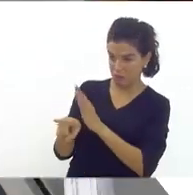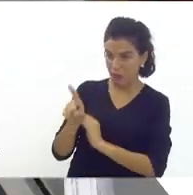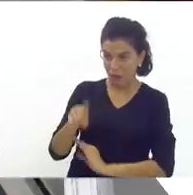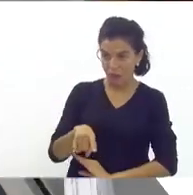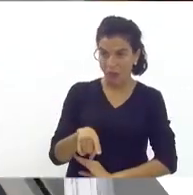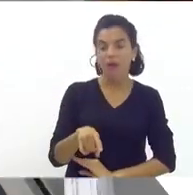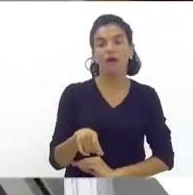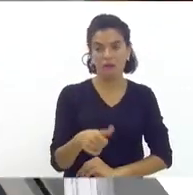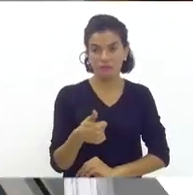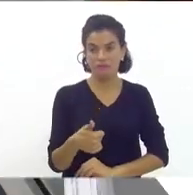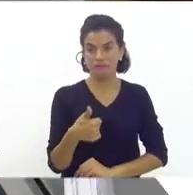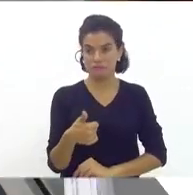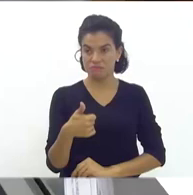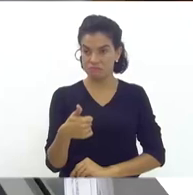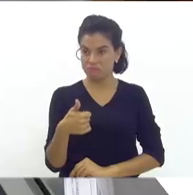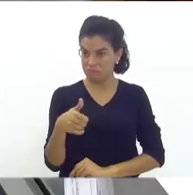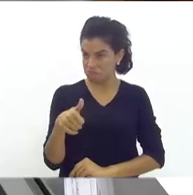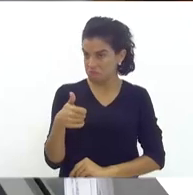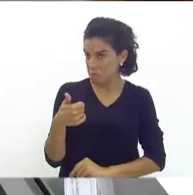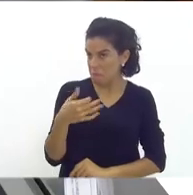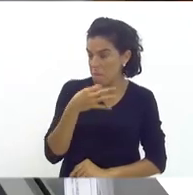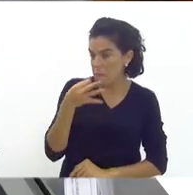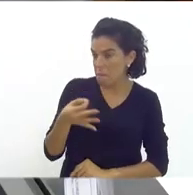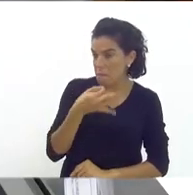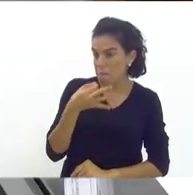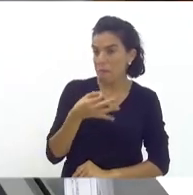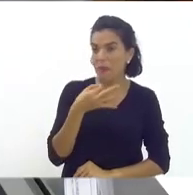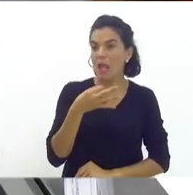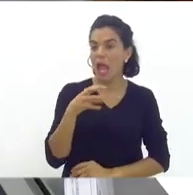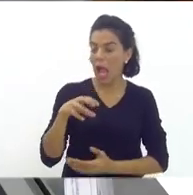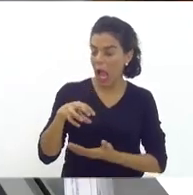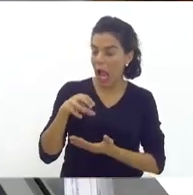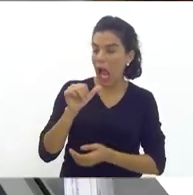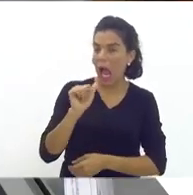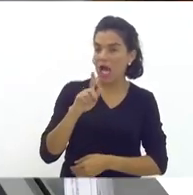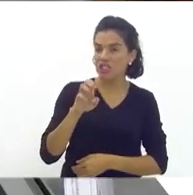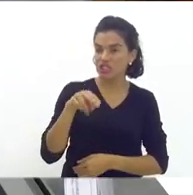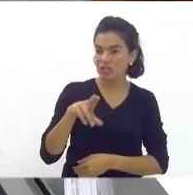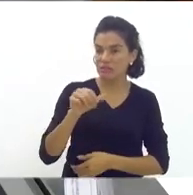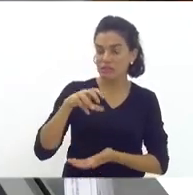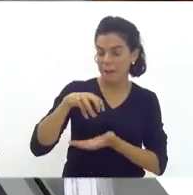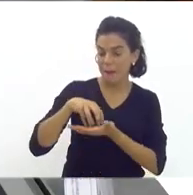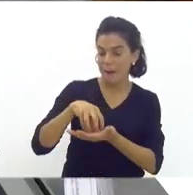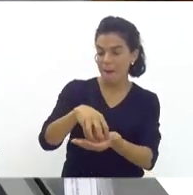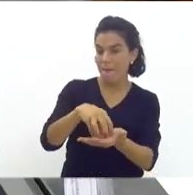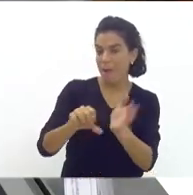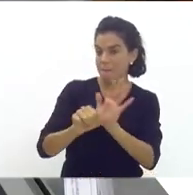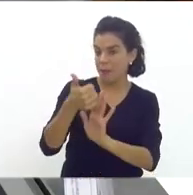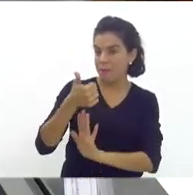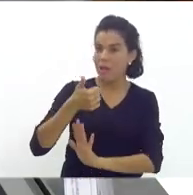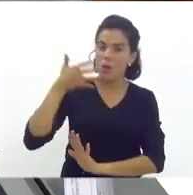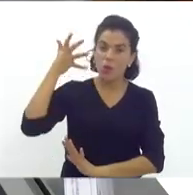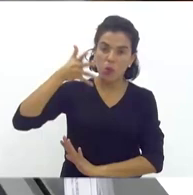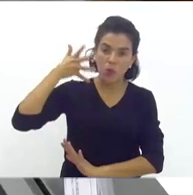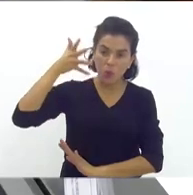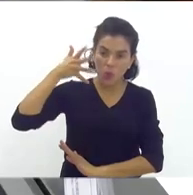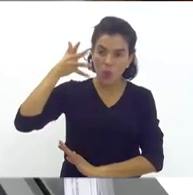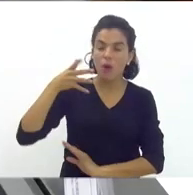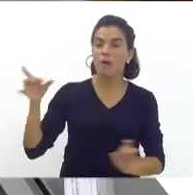prefere prefere então sugestão Deputado que as agências façam uma exploração primeiro e depois a gente